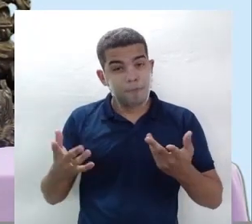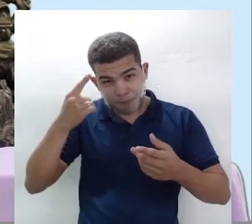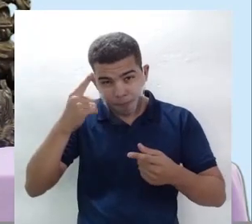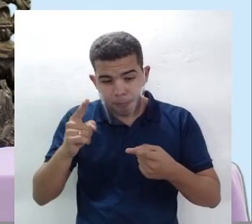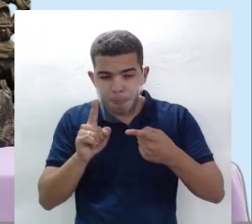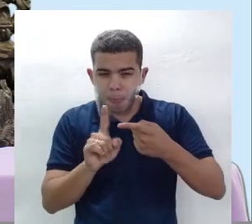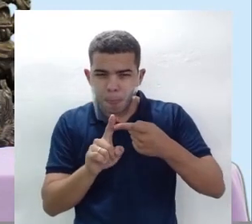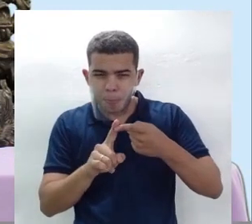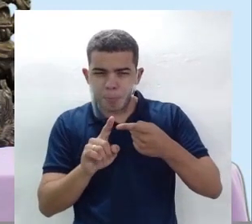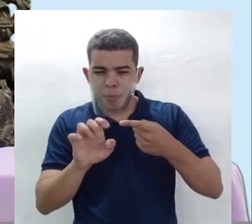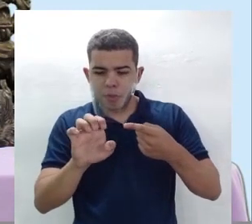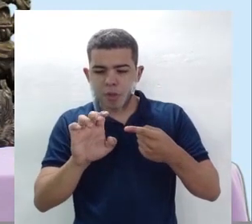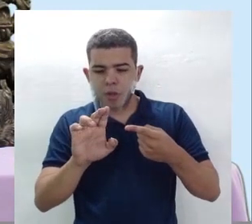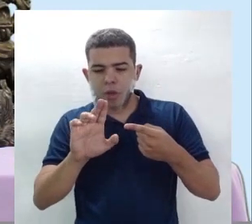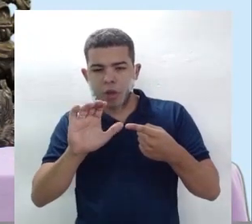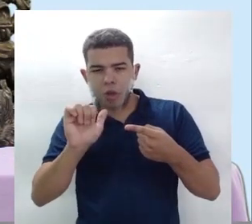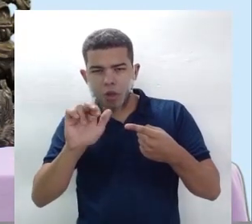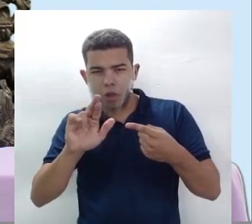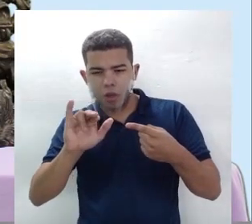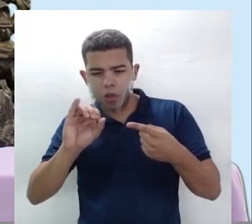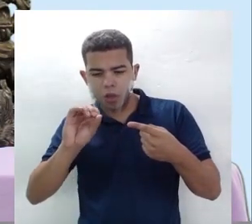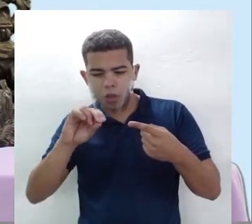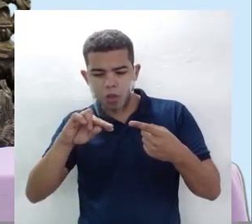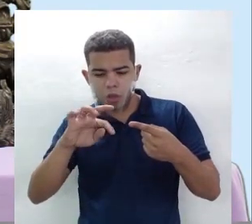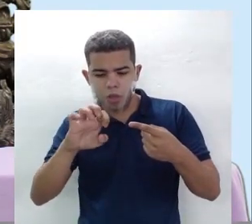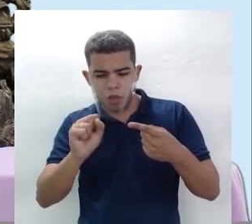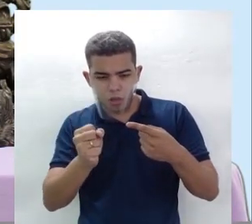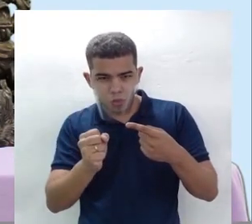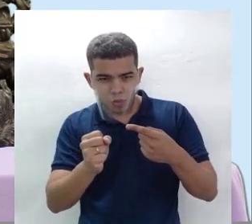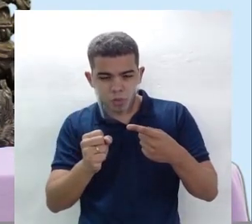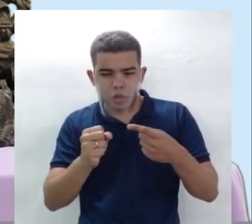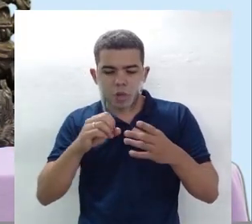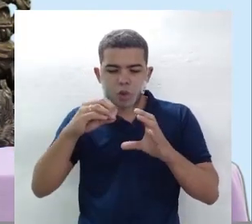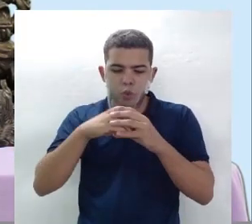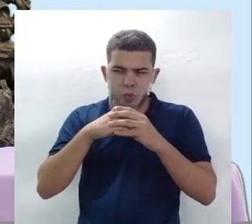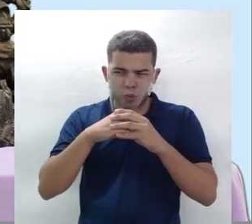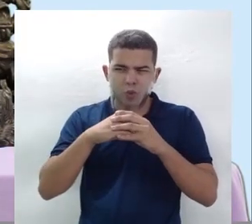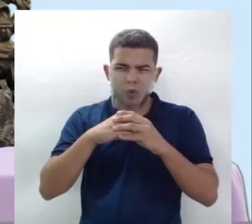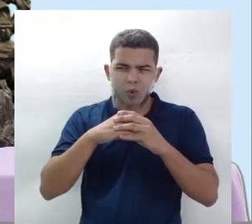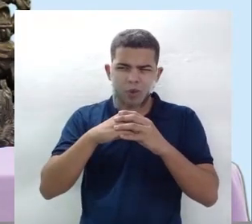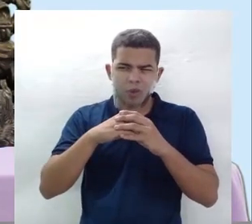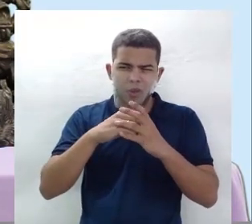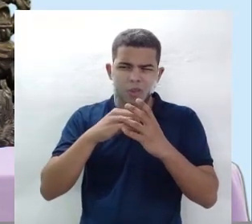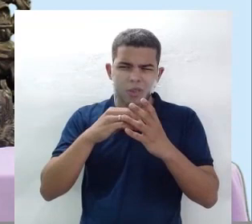na realidade, são células que têm o seu núcleo bem